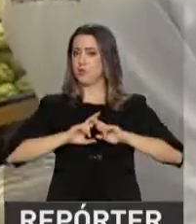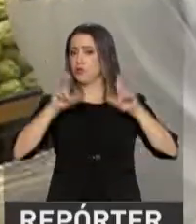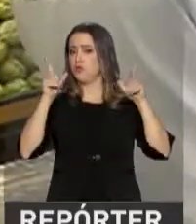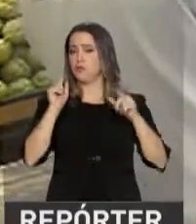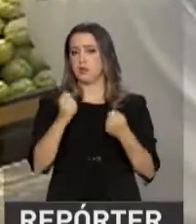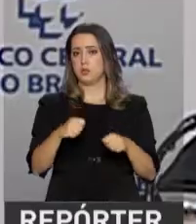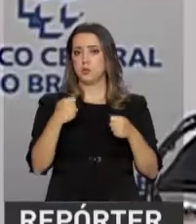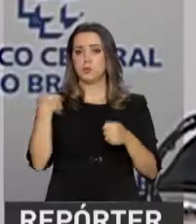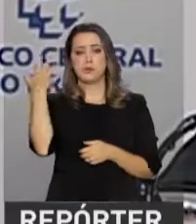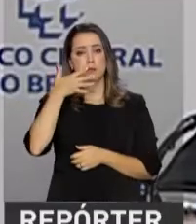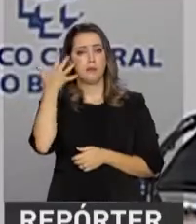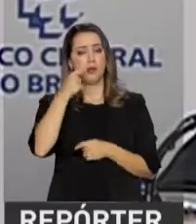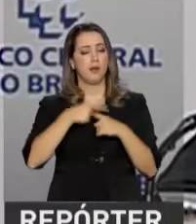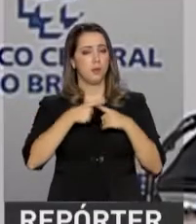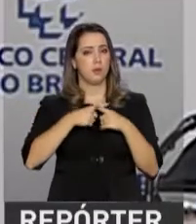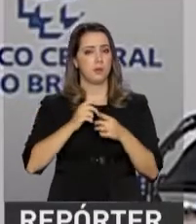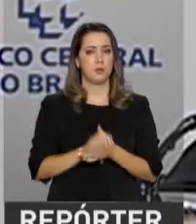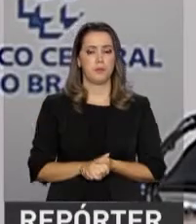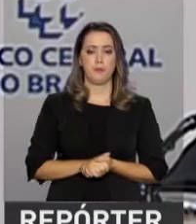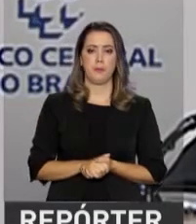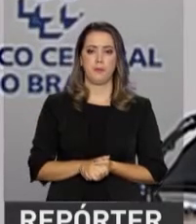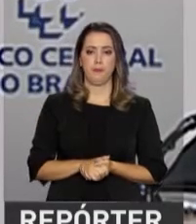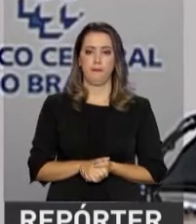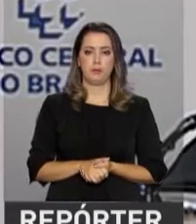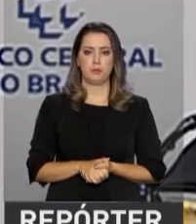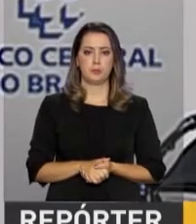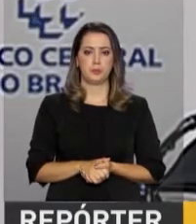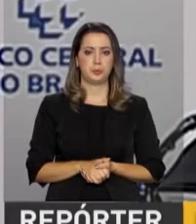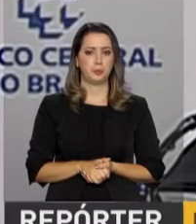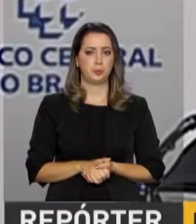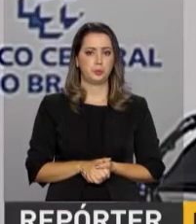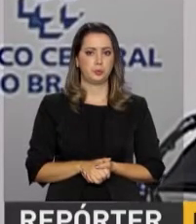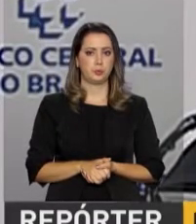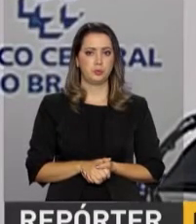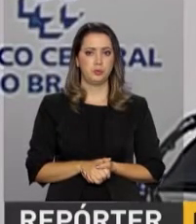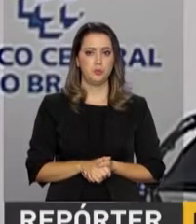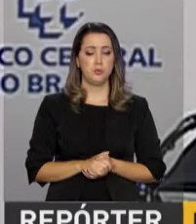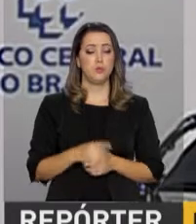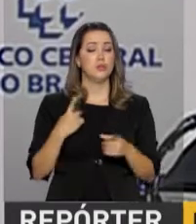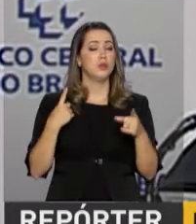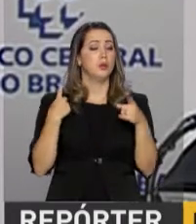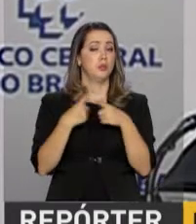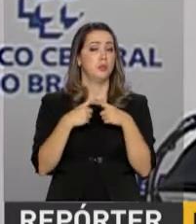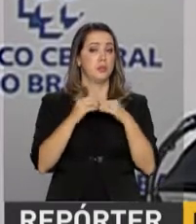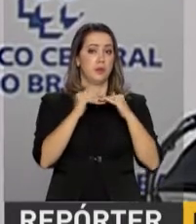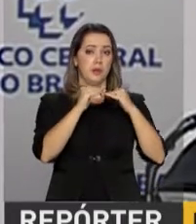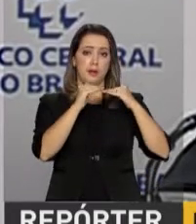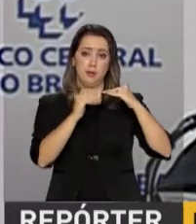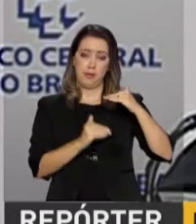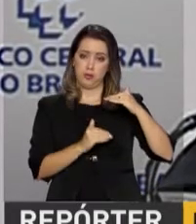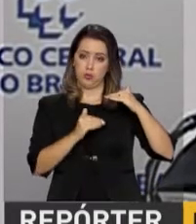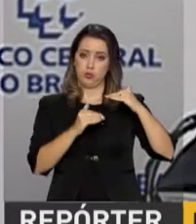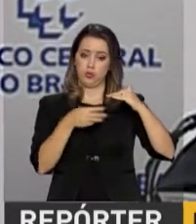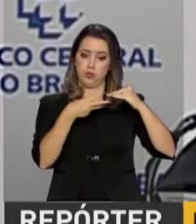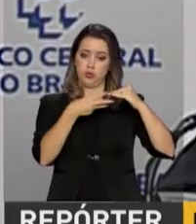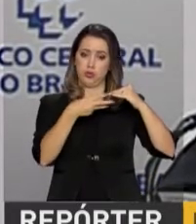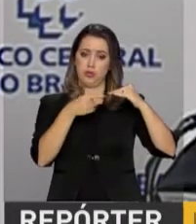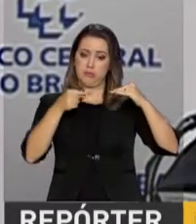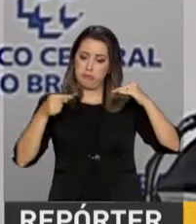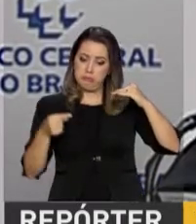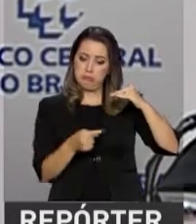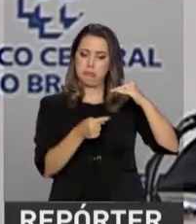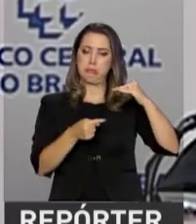explicando o resultado. A razão principal de ter ficado abaixo da meta de 4,5%